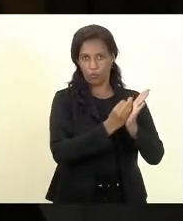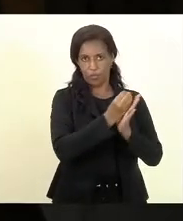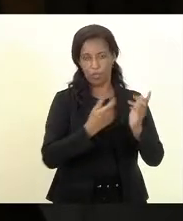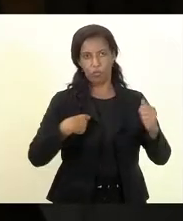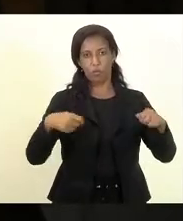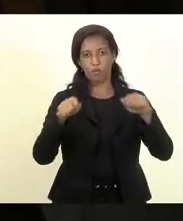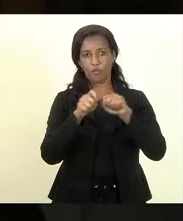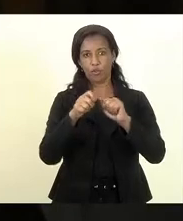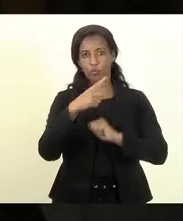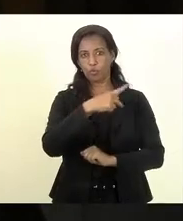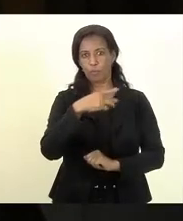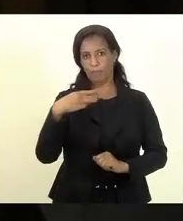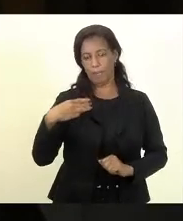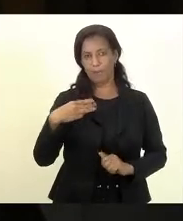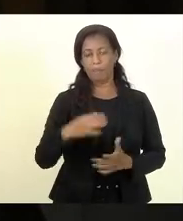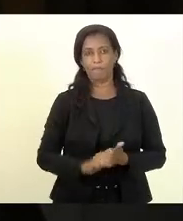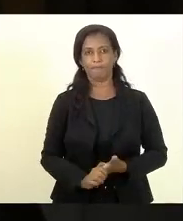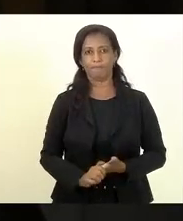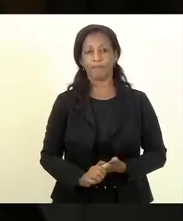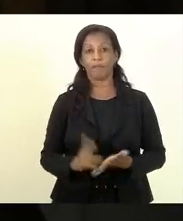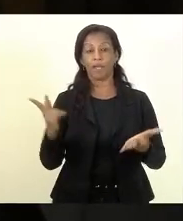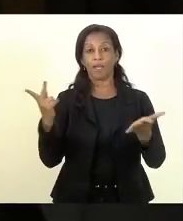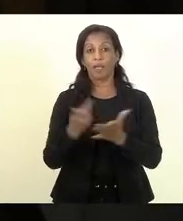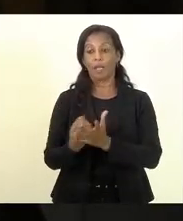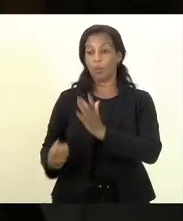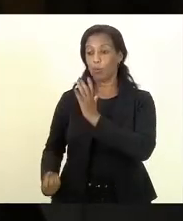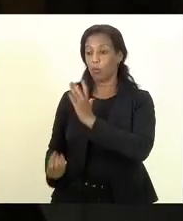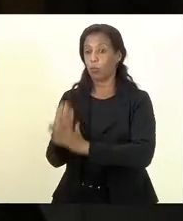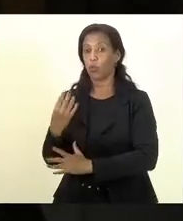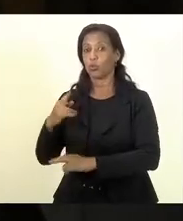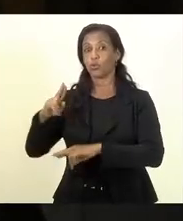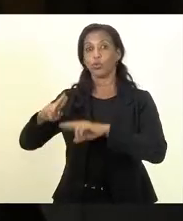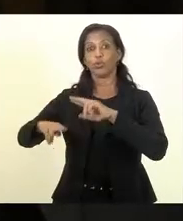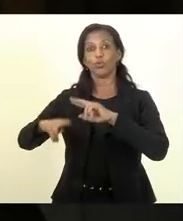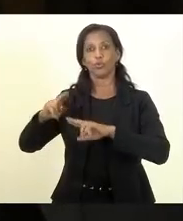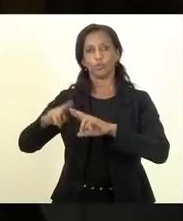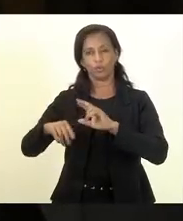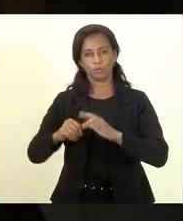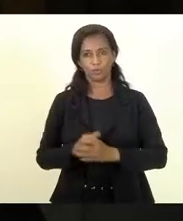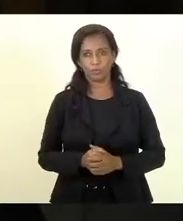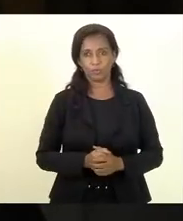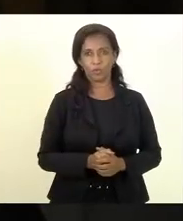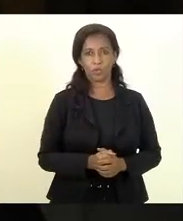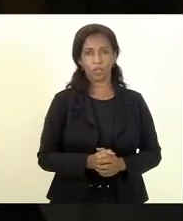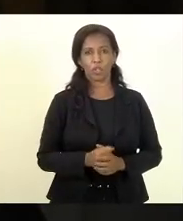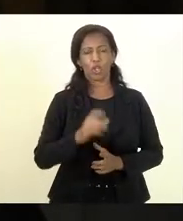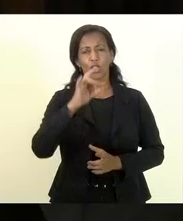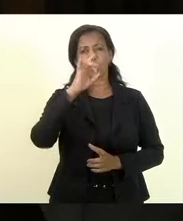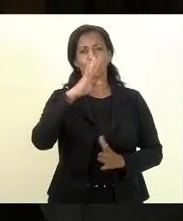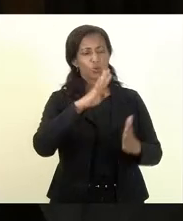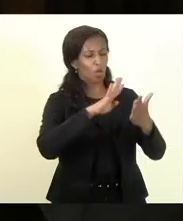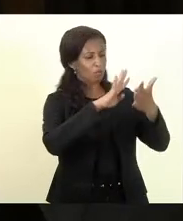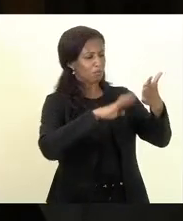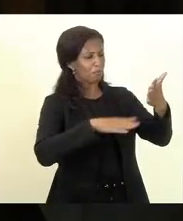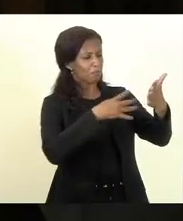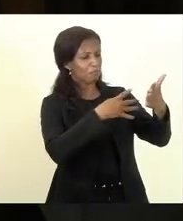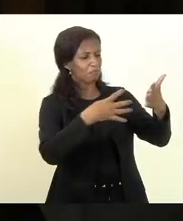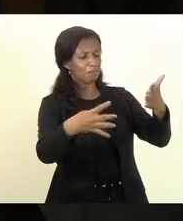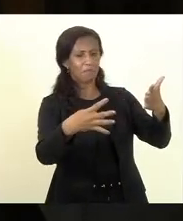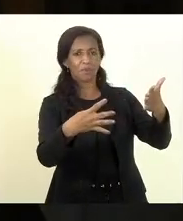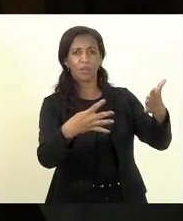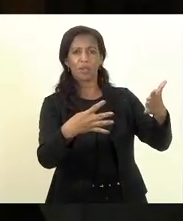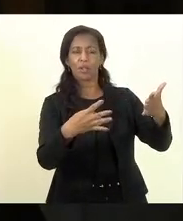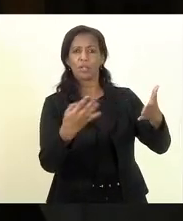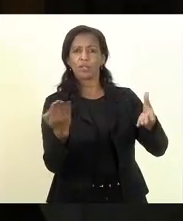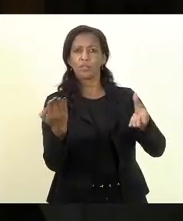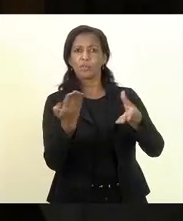Polícia Militar, presidente, veio agora em junho. Mas veio só uma planilha contendo os números do processo